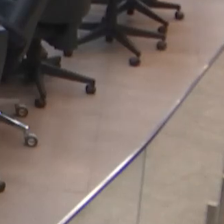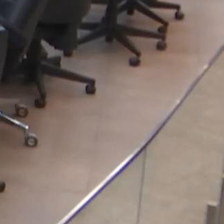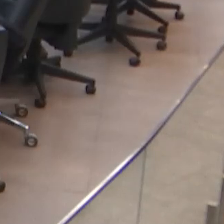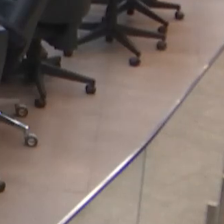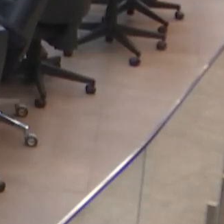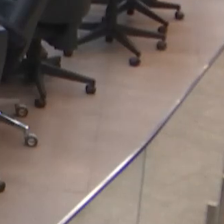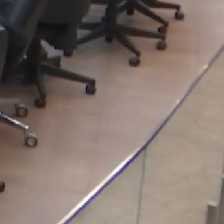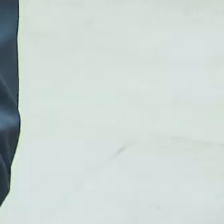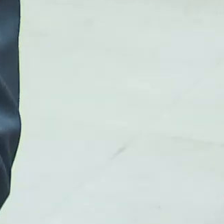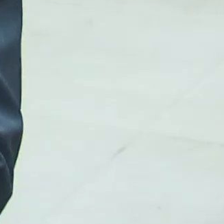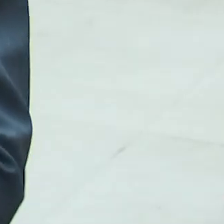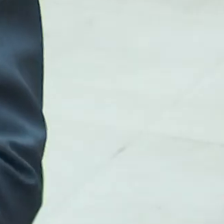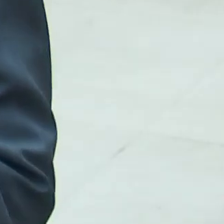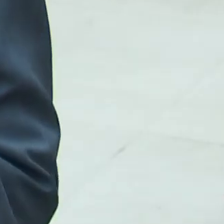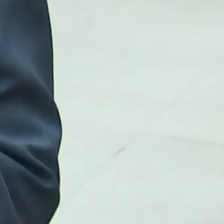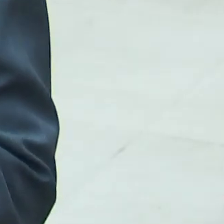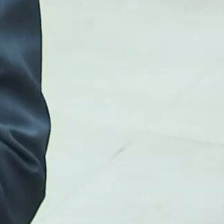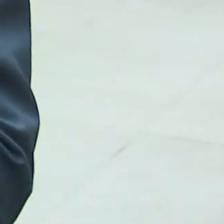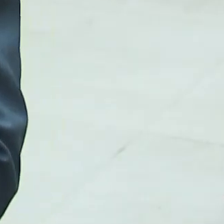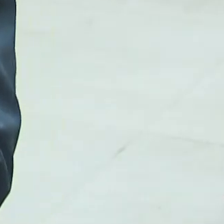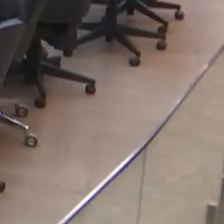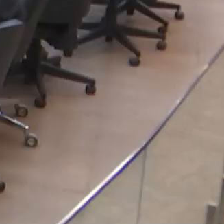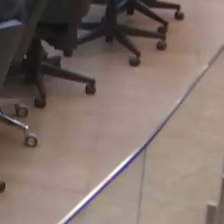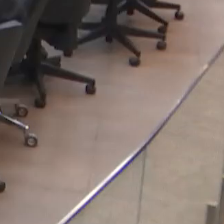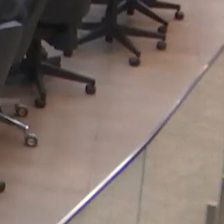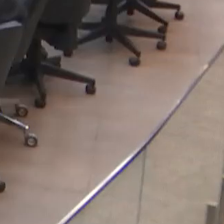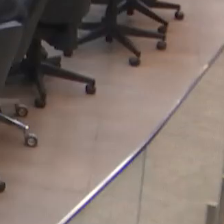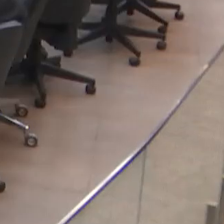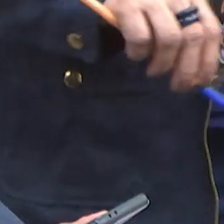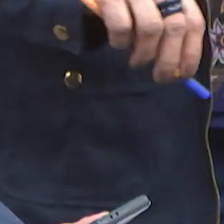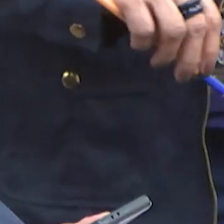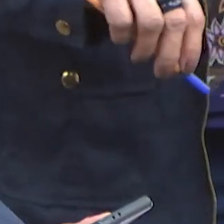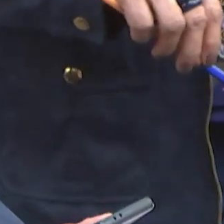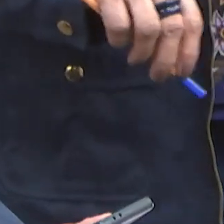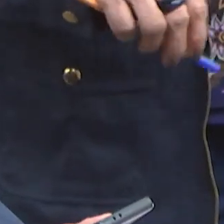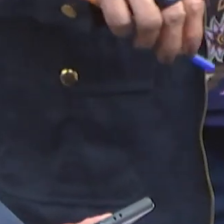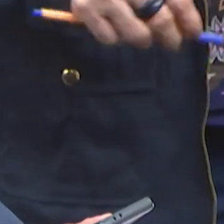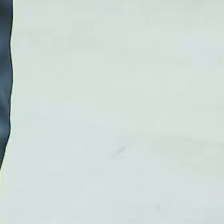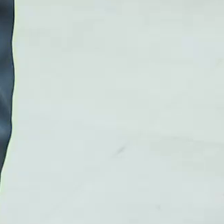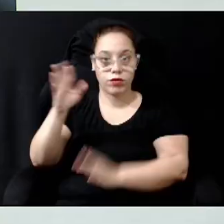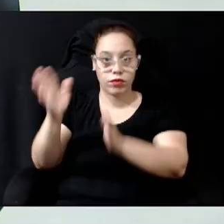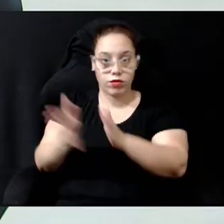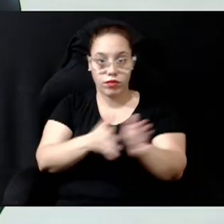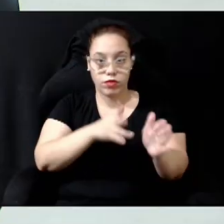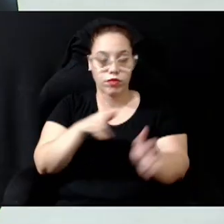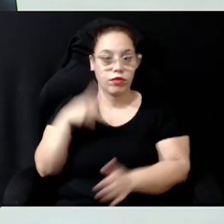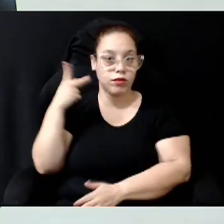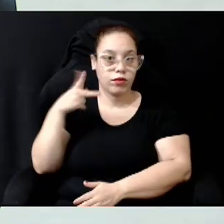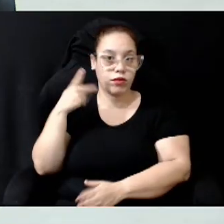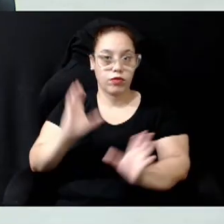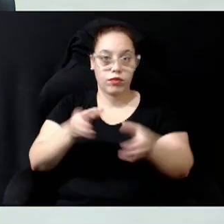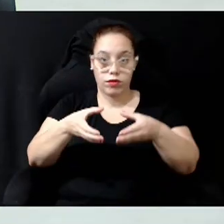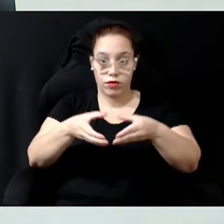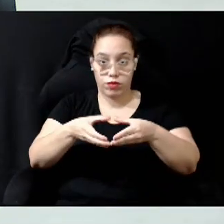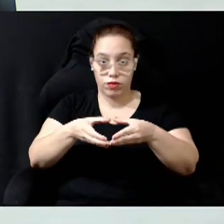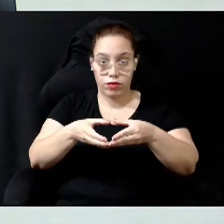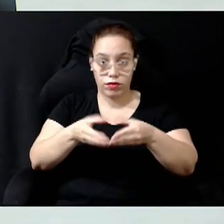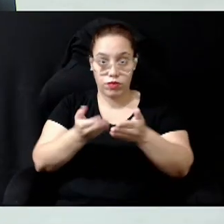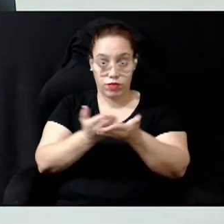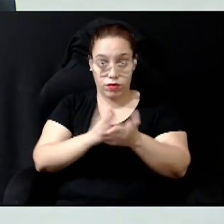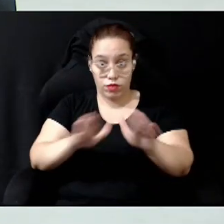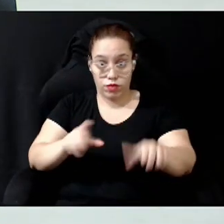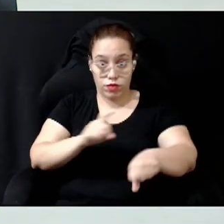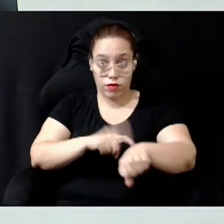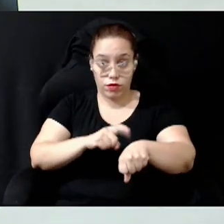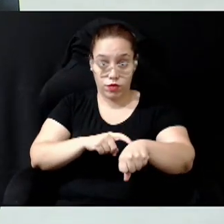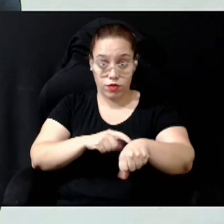Senhor presidente. Só um minutinho. Tem a palavra pela ordem, vereador. A comissão abre mão do restante do tempo e nomeia a vereadora